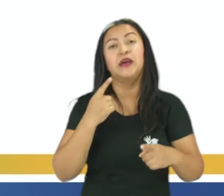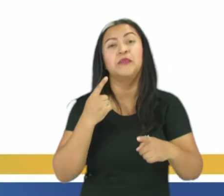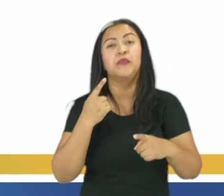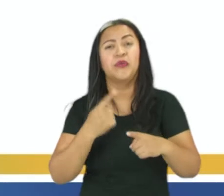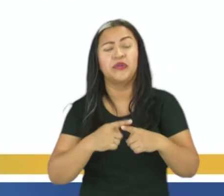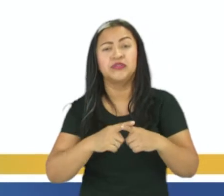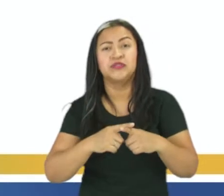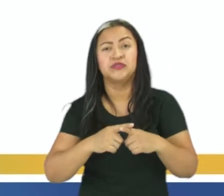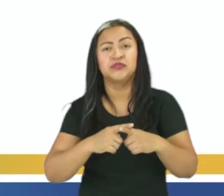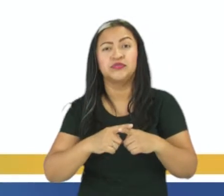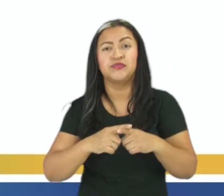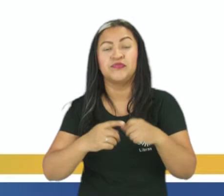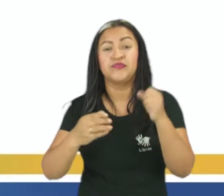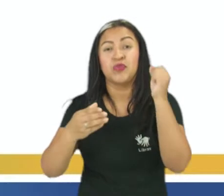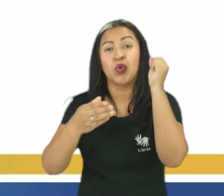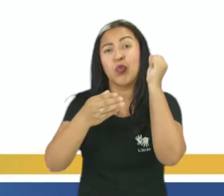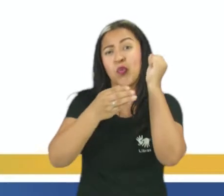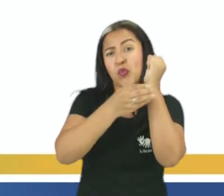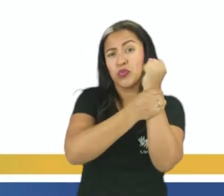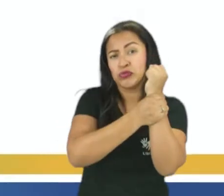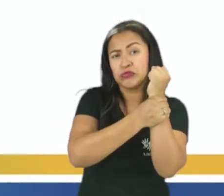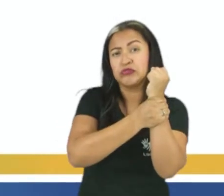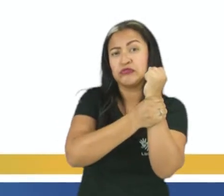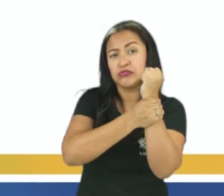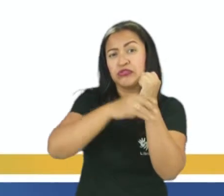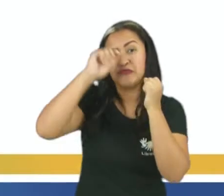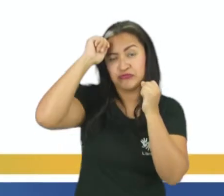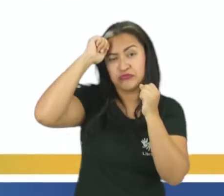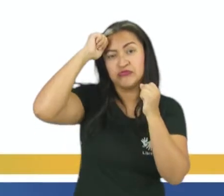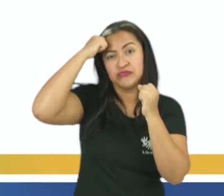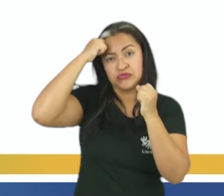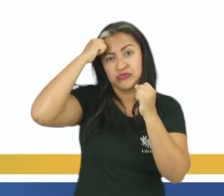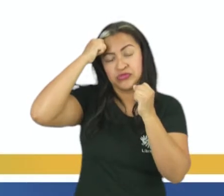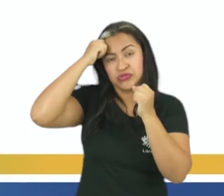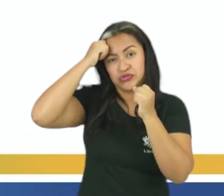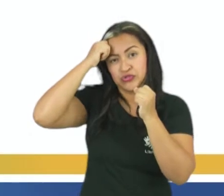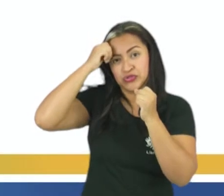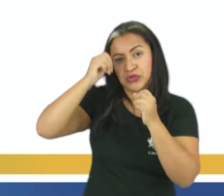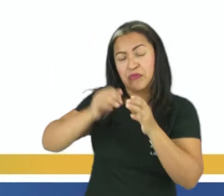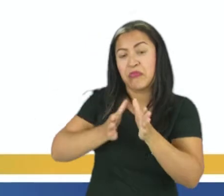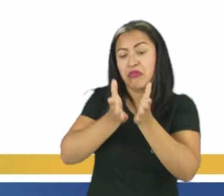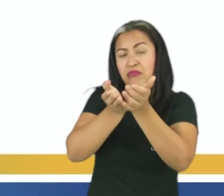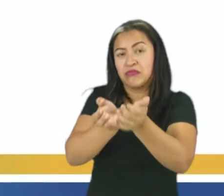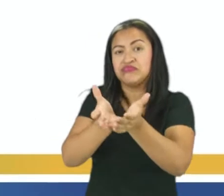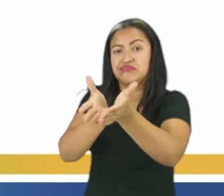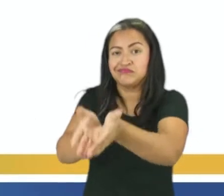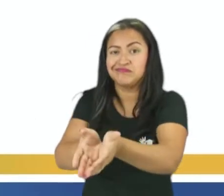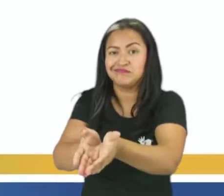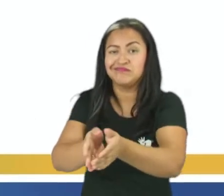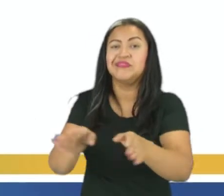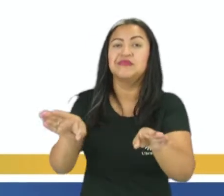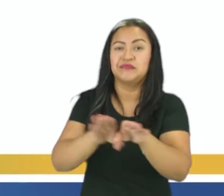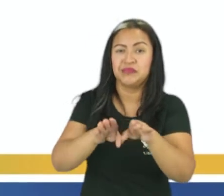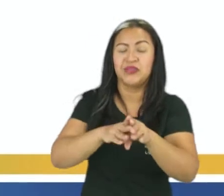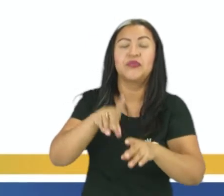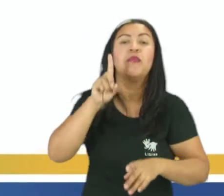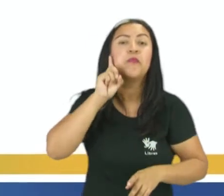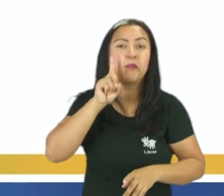tráfico de escravos do Atlântico, né, como negro britânico, né, por conta aí também dos ingleses,